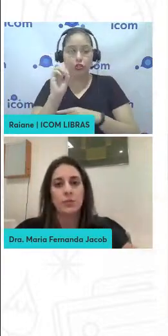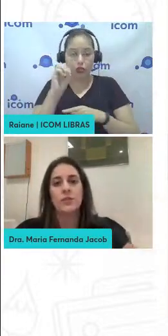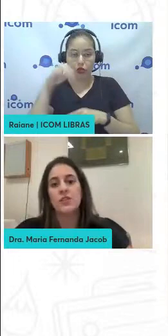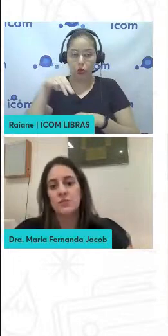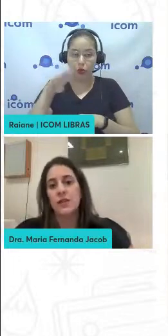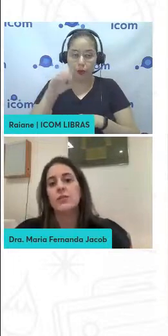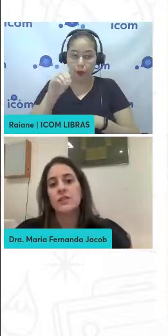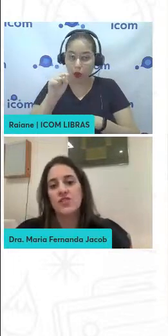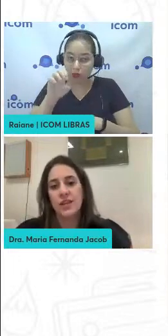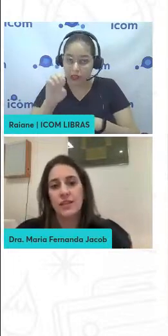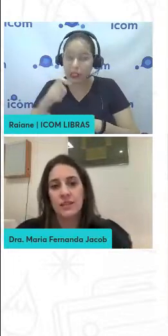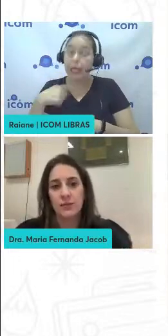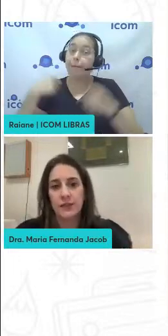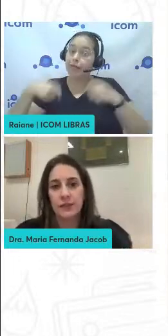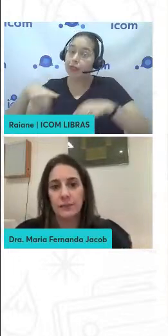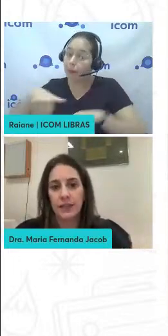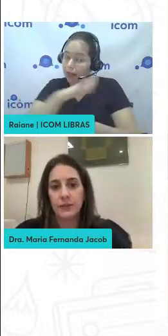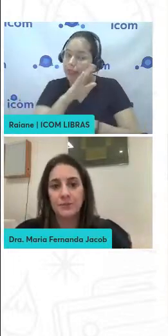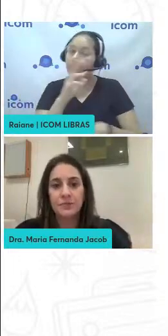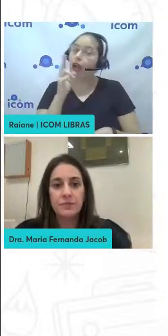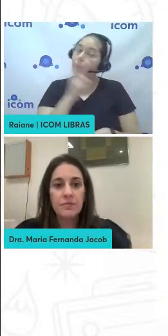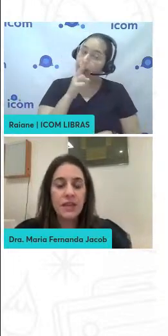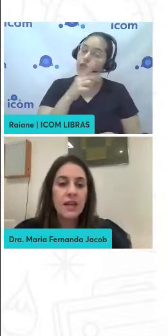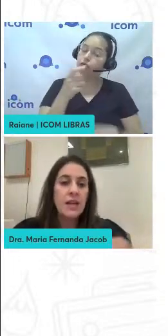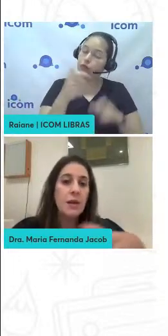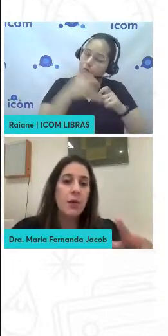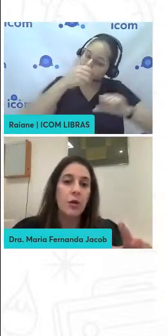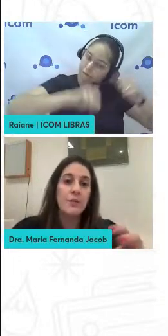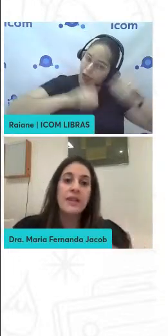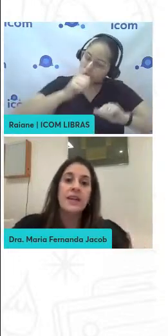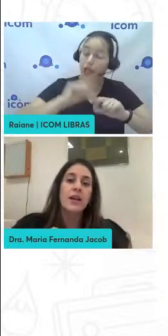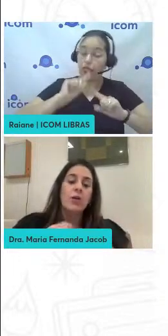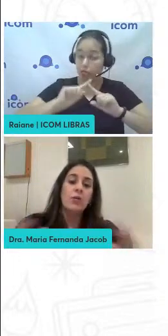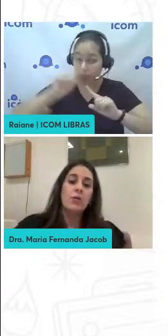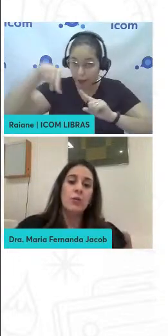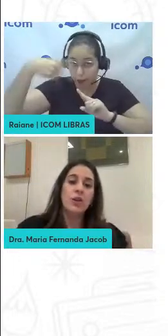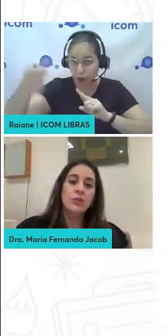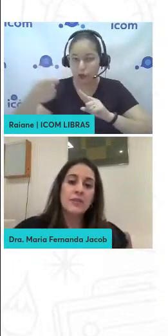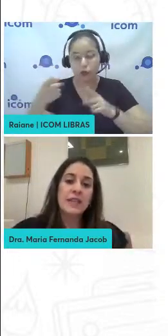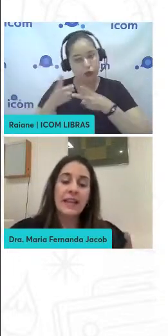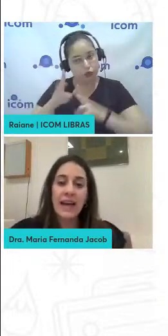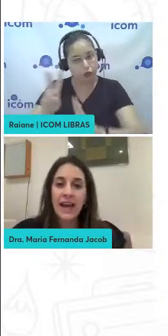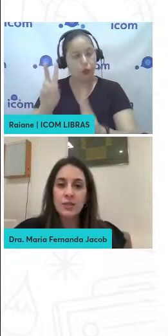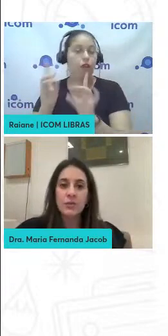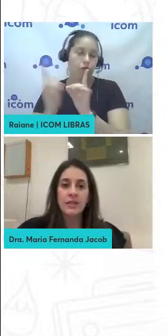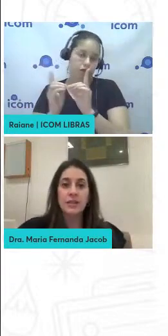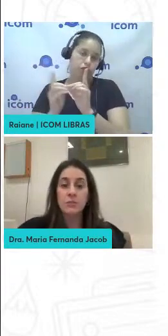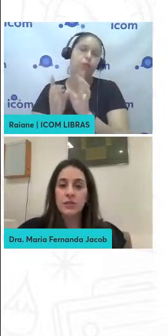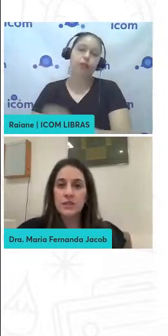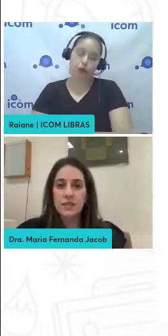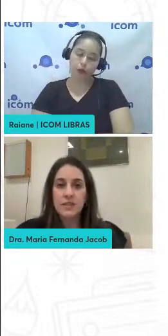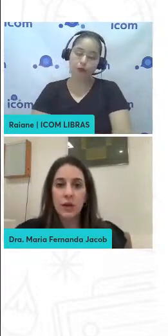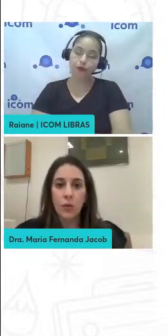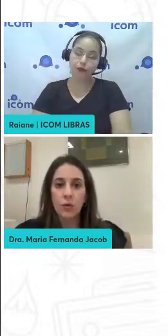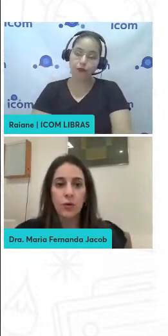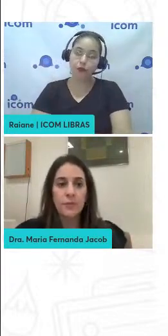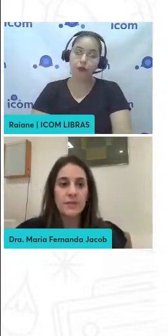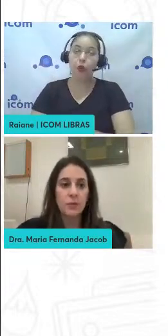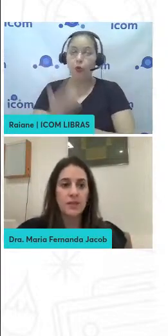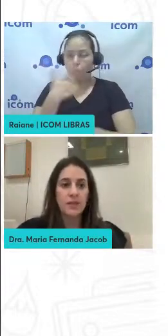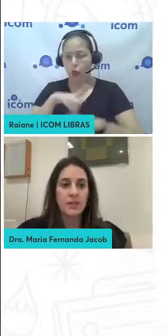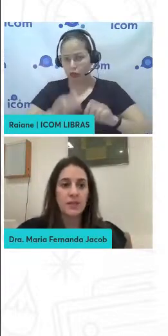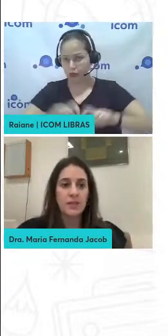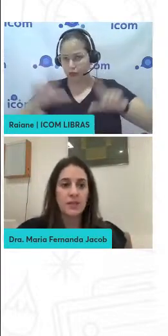encaminhar para um pronto atendimento antes de realizar um tratamento. Bom, um outro cenário que muitas vezes é